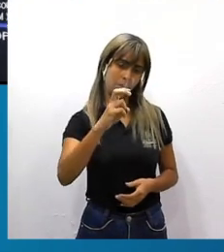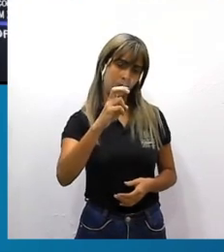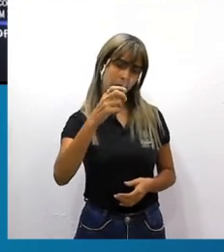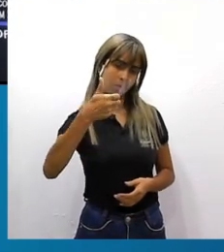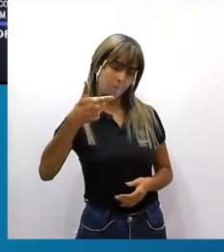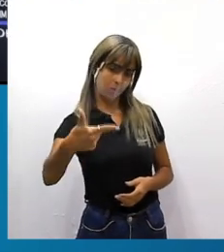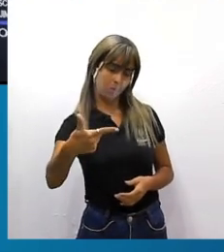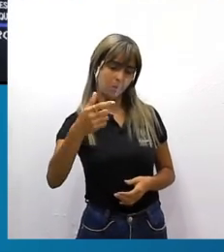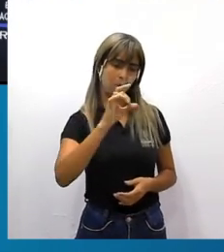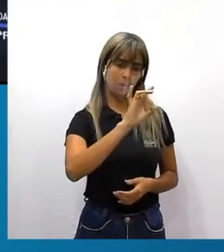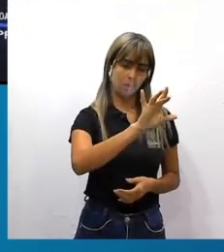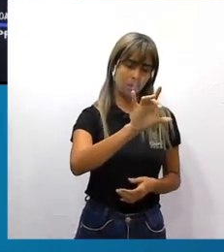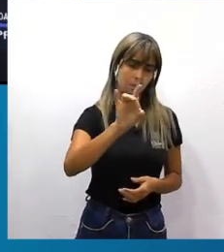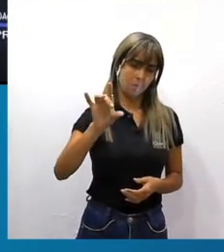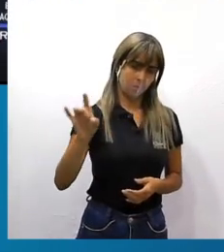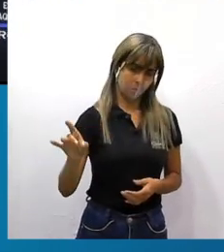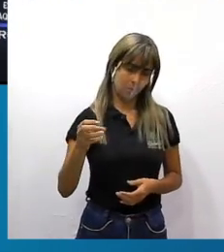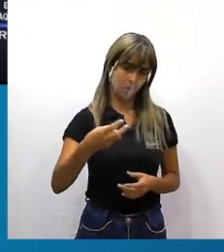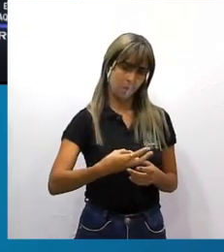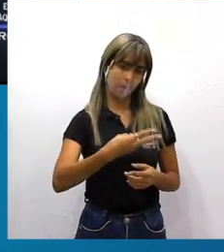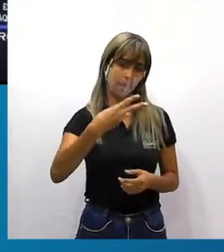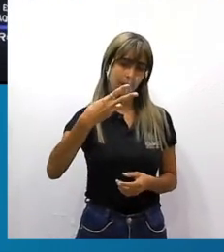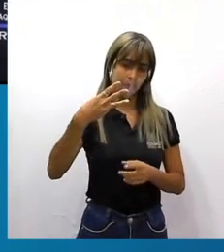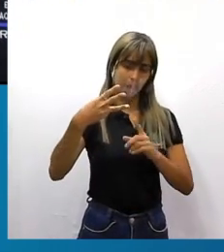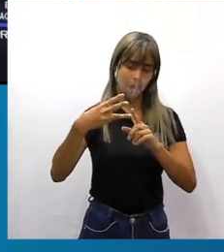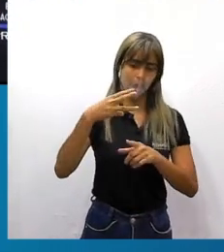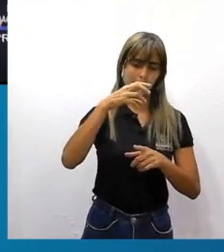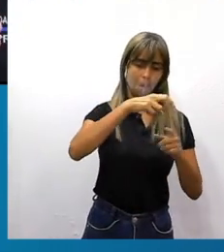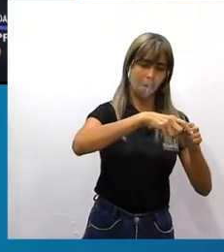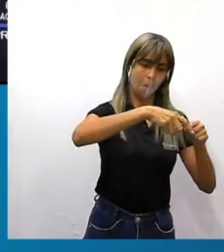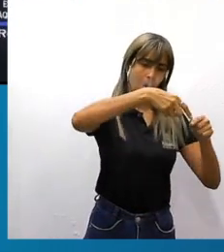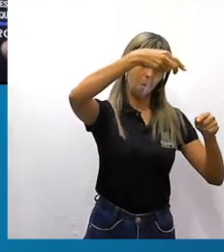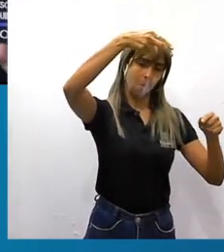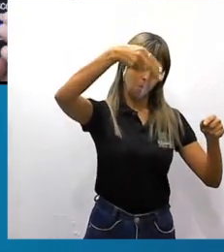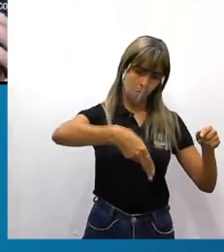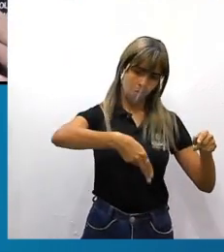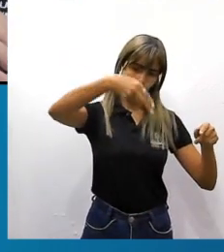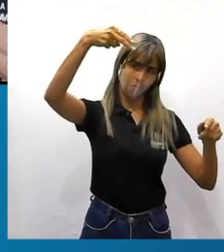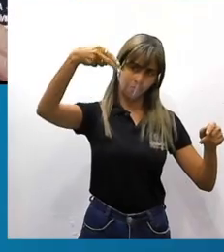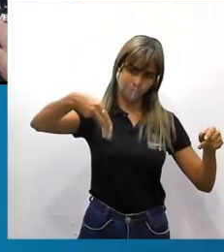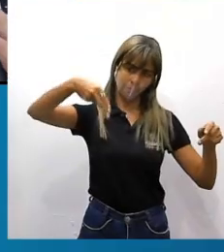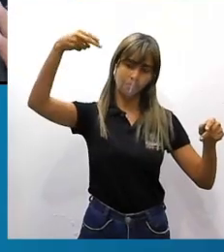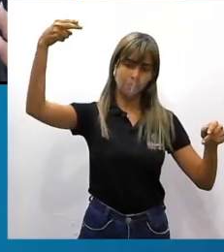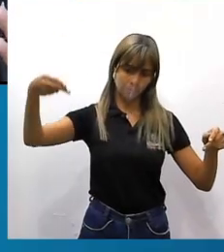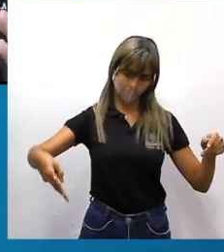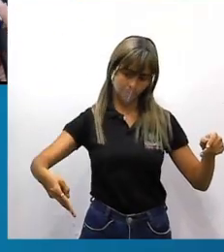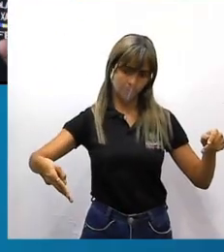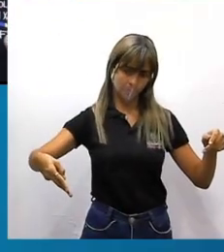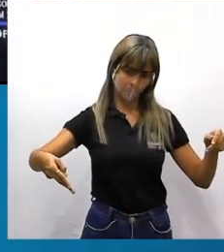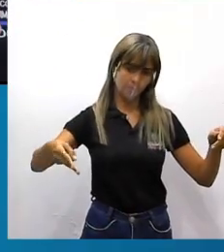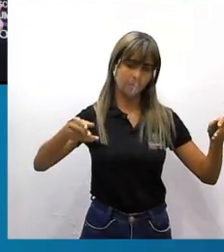Então, cada um, nesse caso, se os 3 pulos fossem do mesmo tamanho, ó, o primeiro pulo, o segundo e o terceiro fossem do mesmo